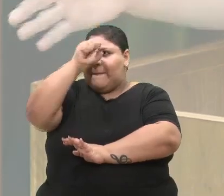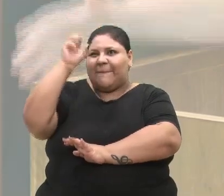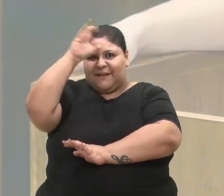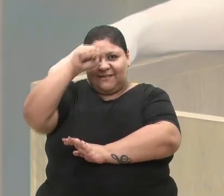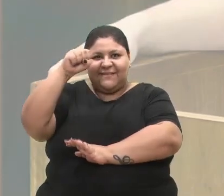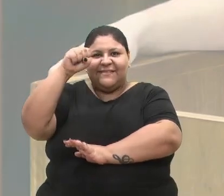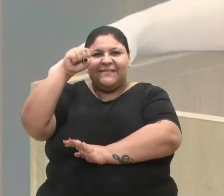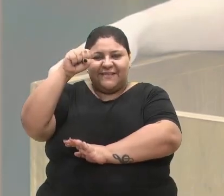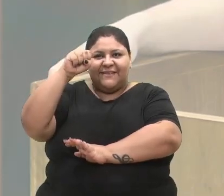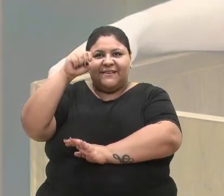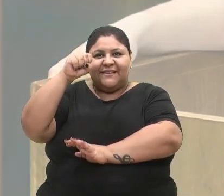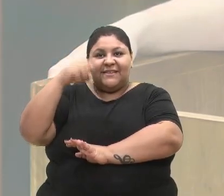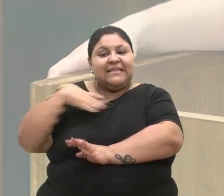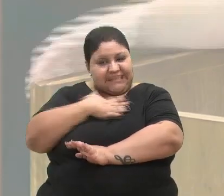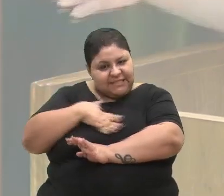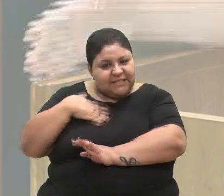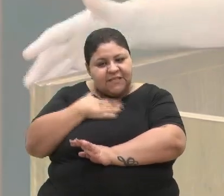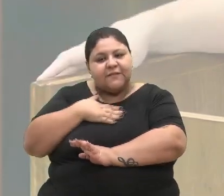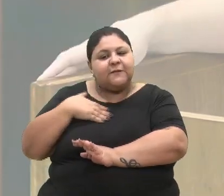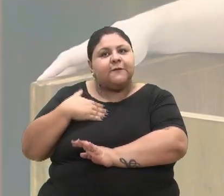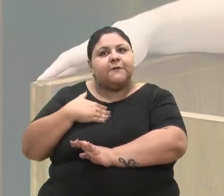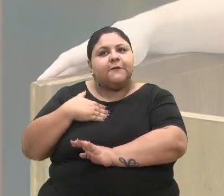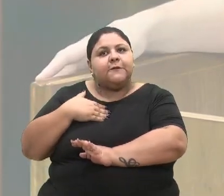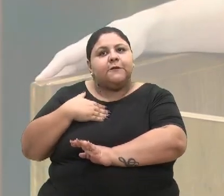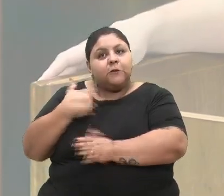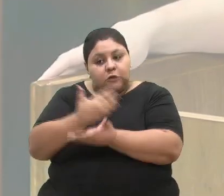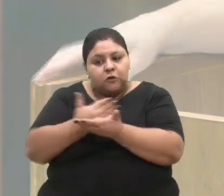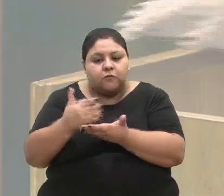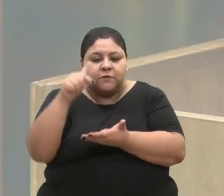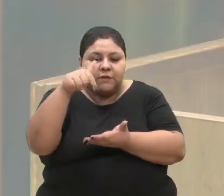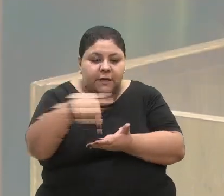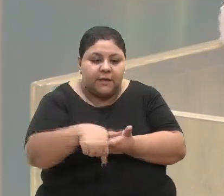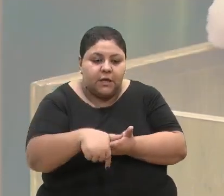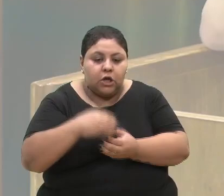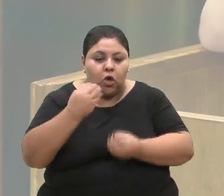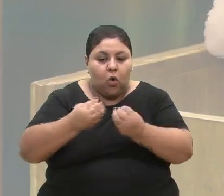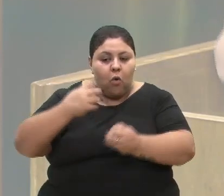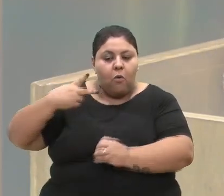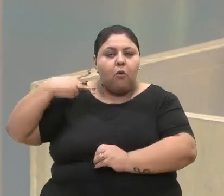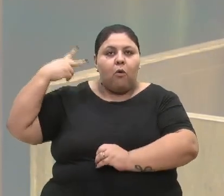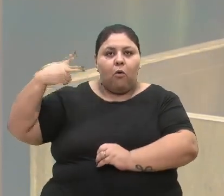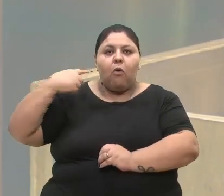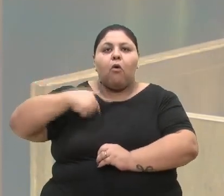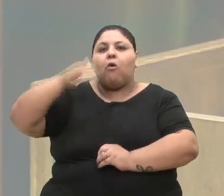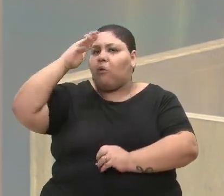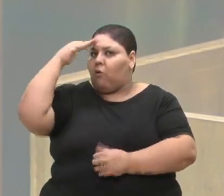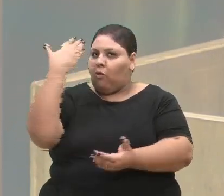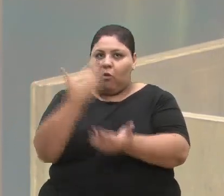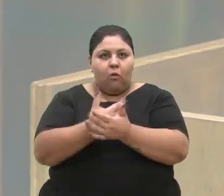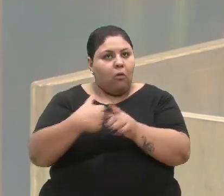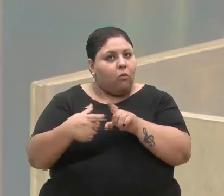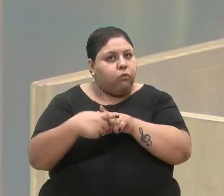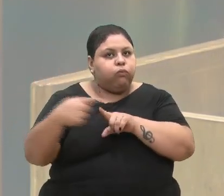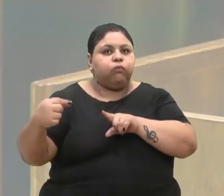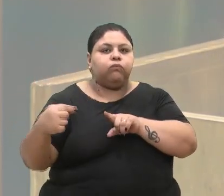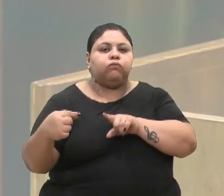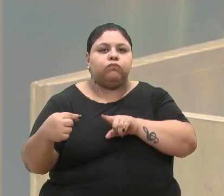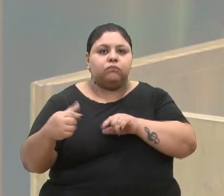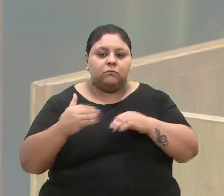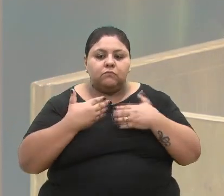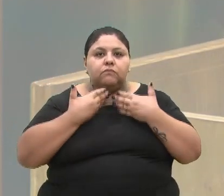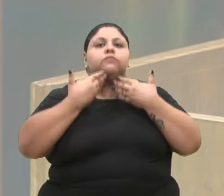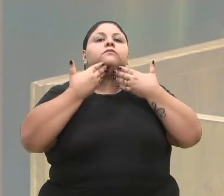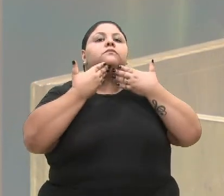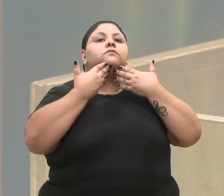foi isso, dessa forma que eu vim aqui assumir esse espaço, e eu tenho certeza que eu saio de cabeça